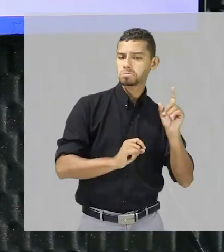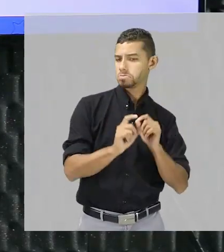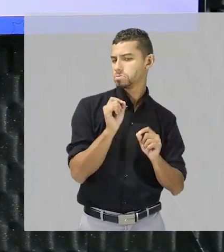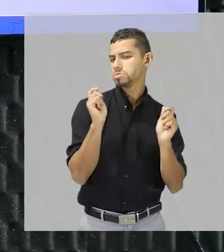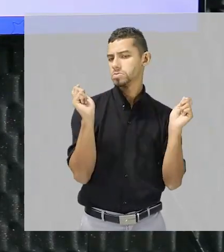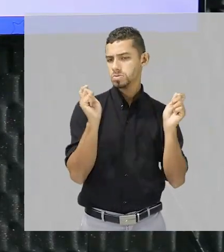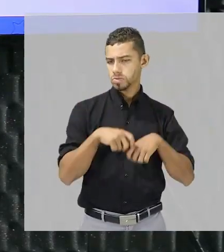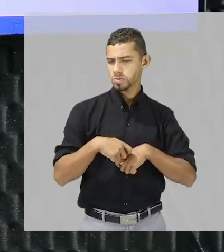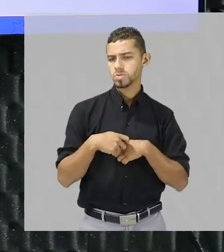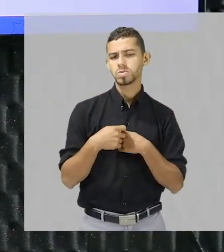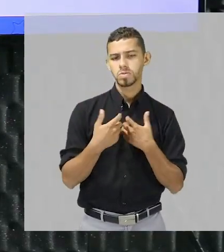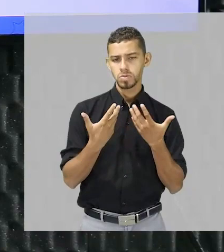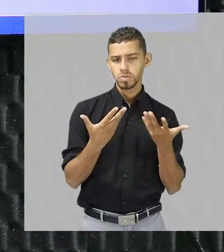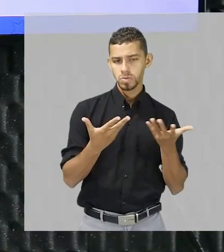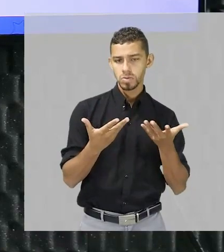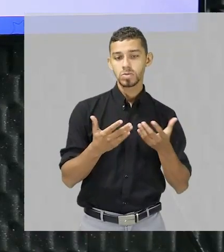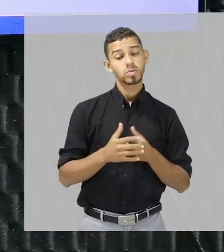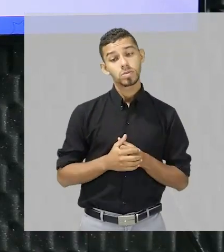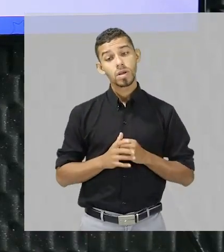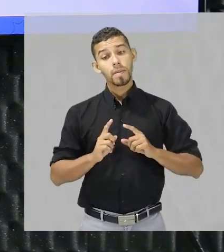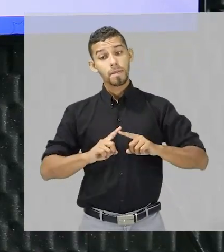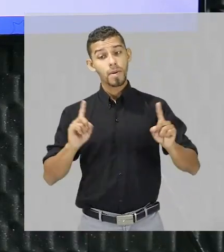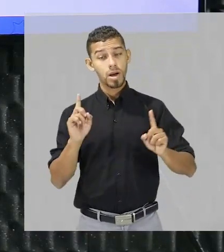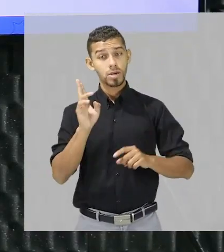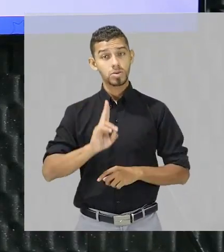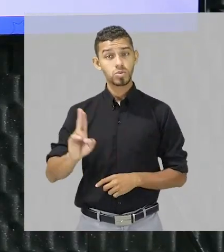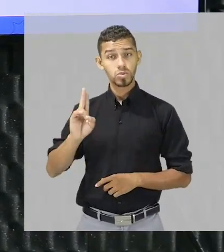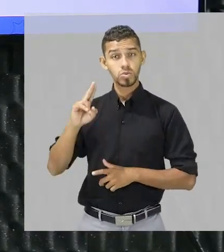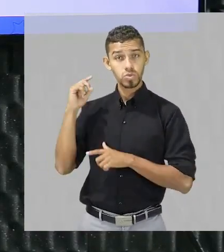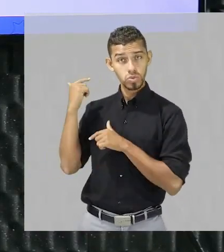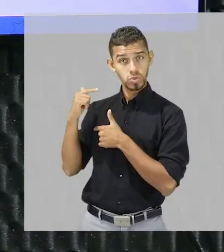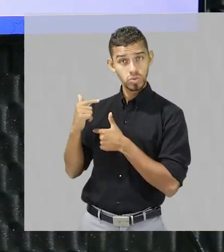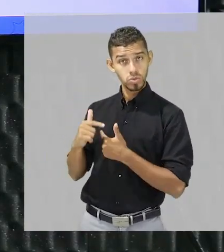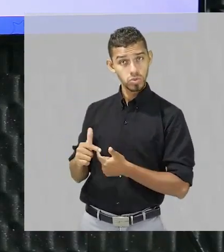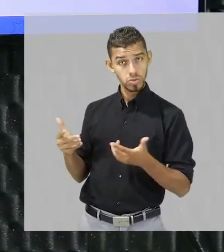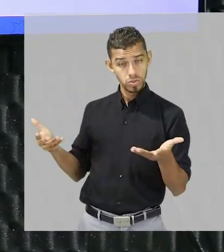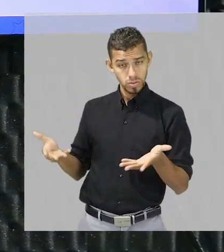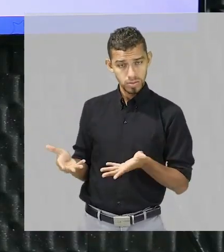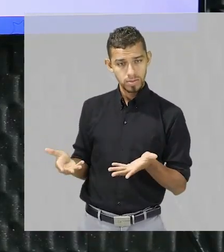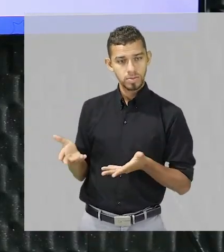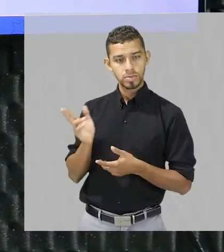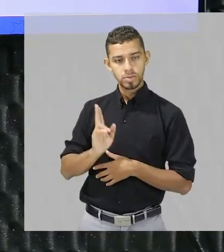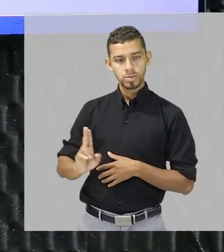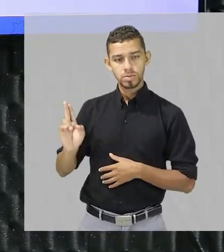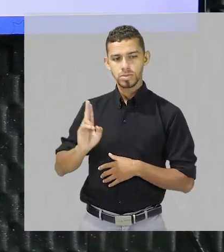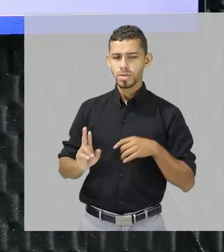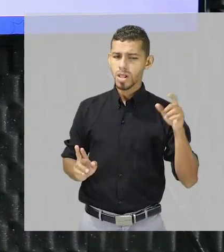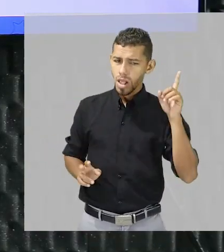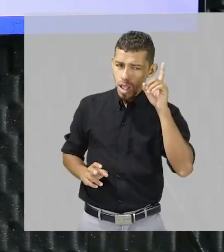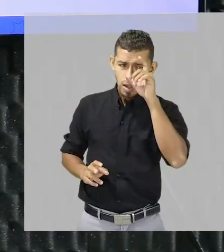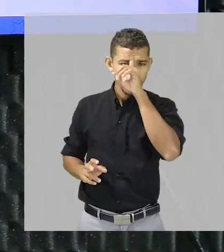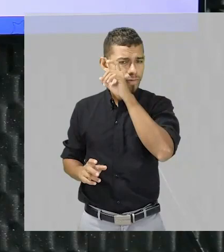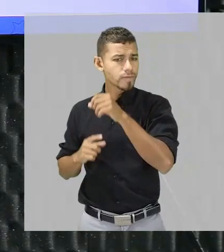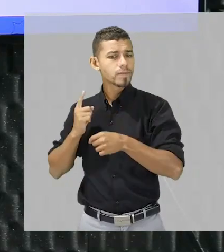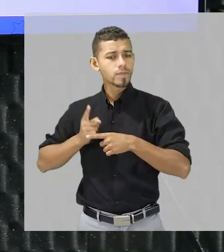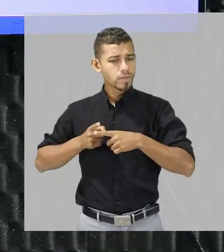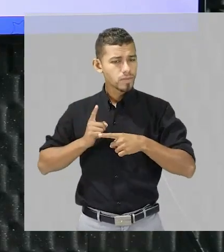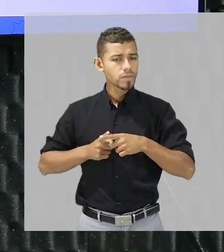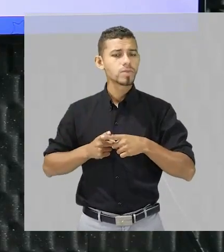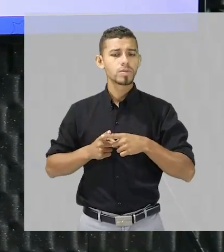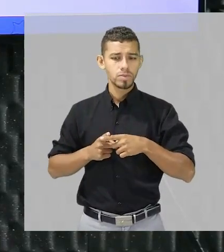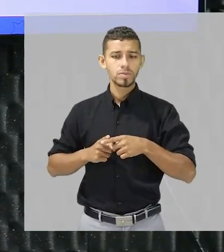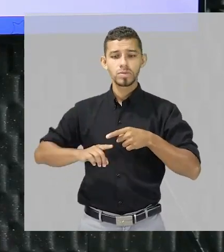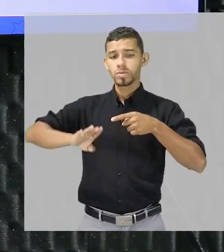sido consideradas. Porém, o seu uso no processo tradicional é dificultado por causa da acidez